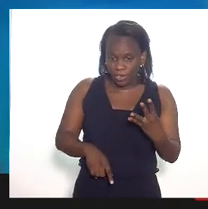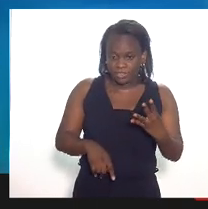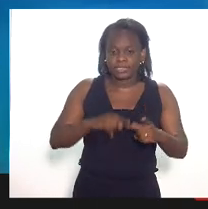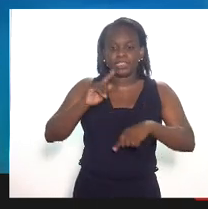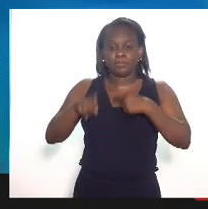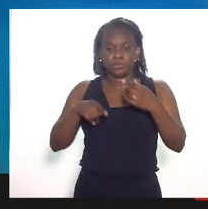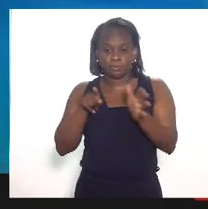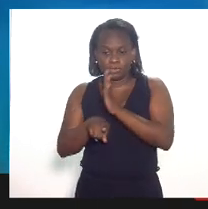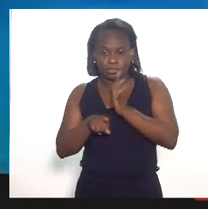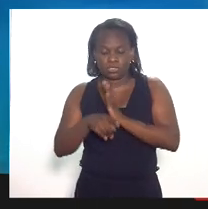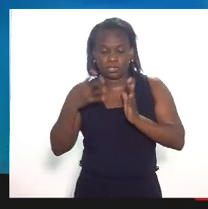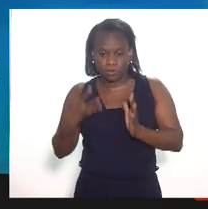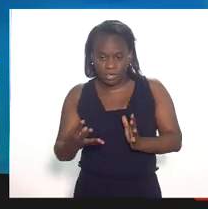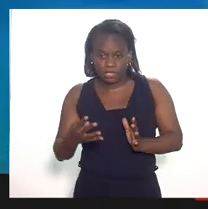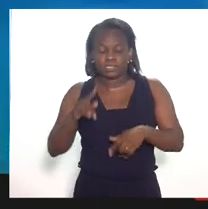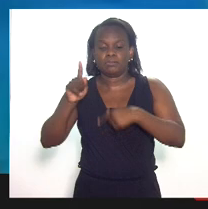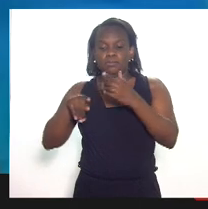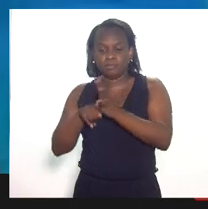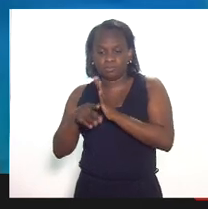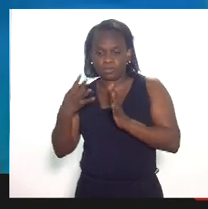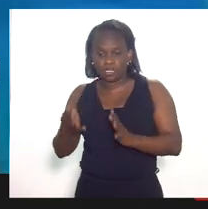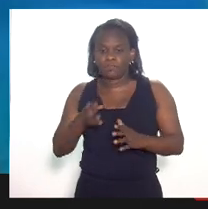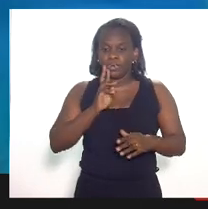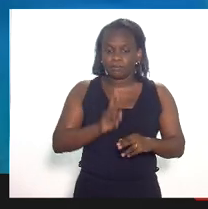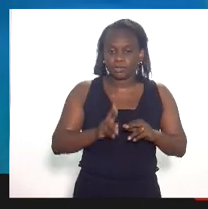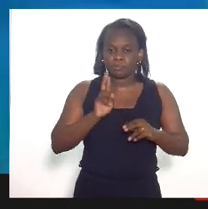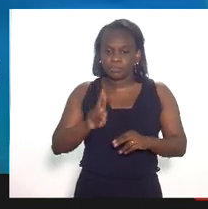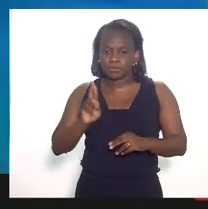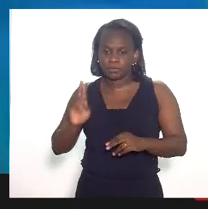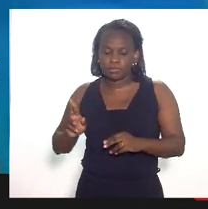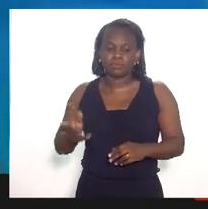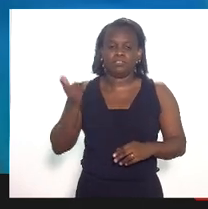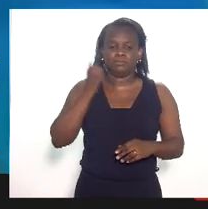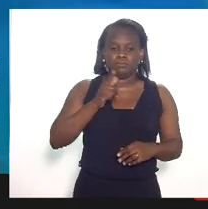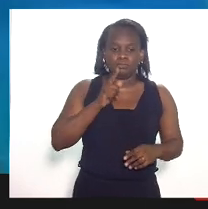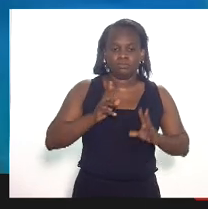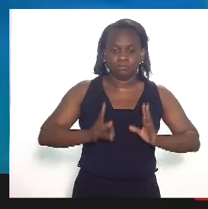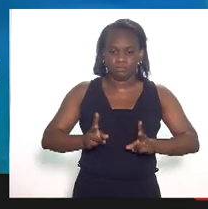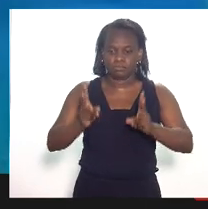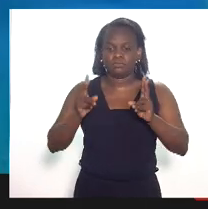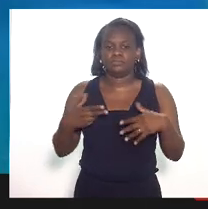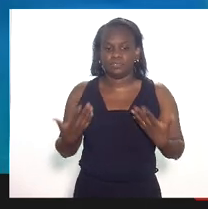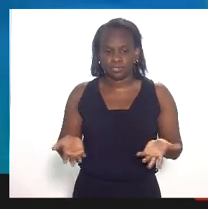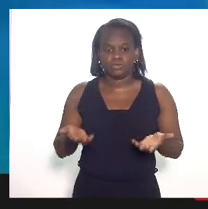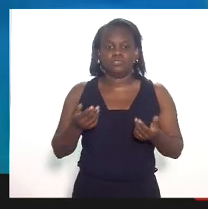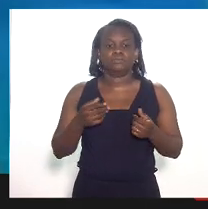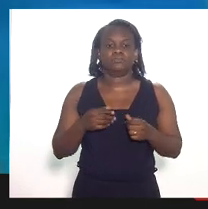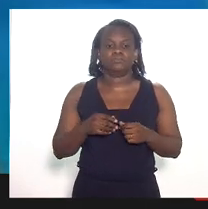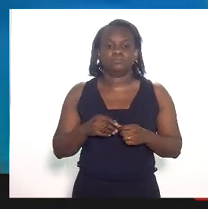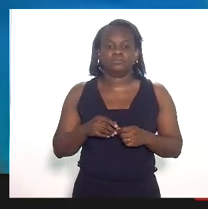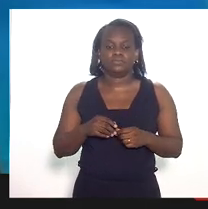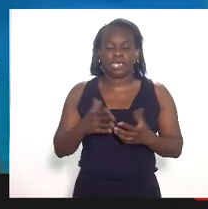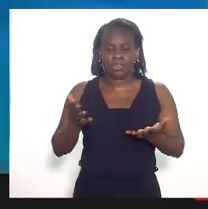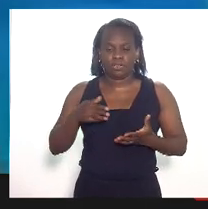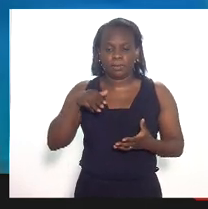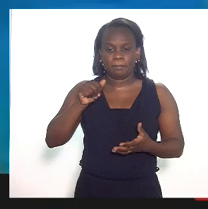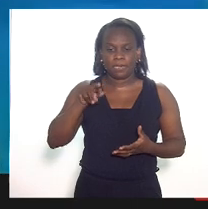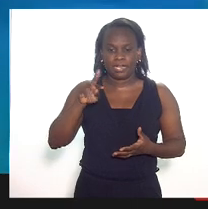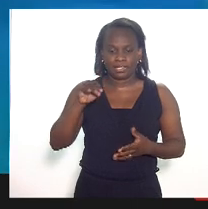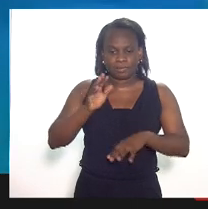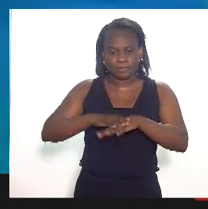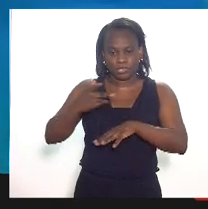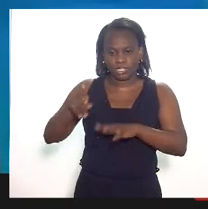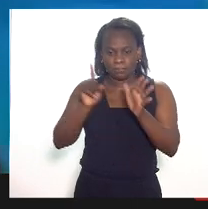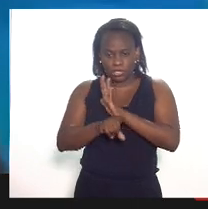as autoridades gestoras vão responder para a gente poder seguir a audiência. É isso, aguardo. Agora a Marta Rocha vai fazer as suas